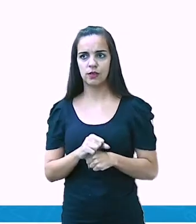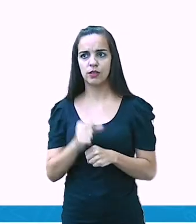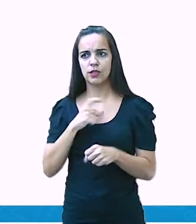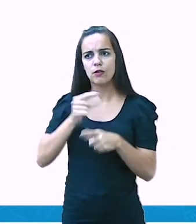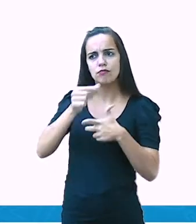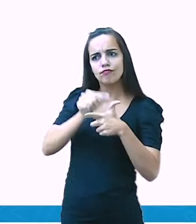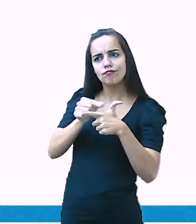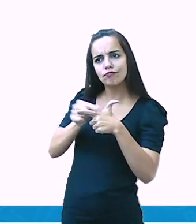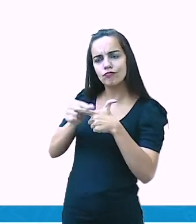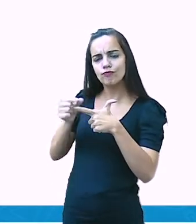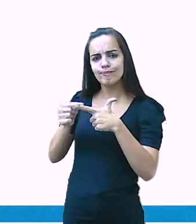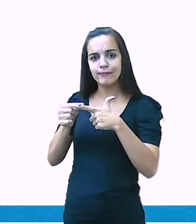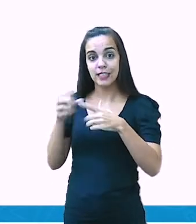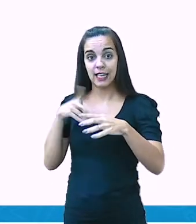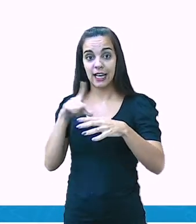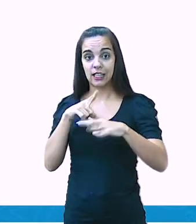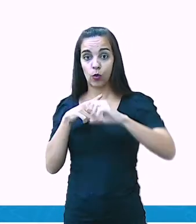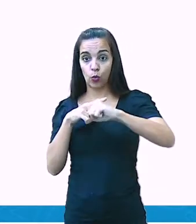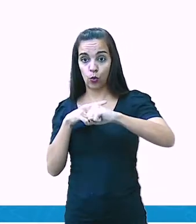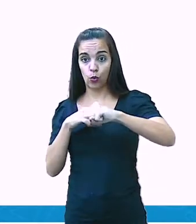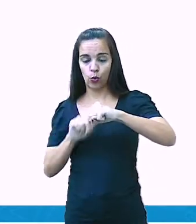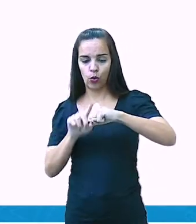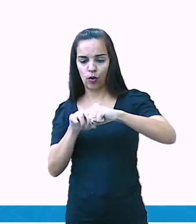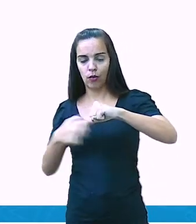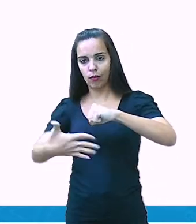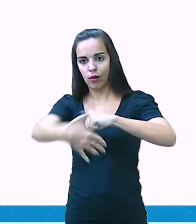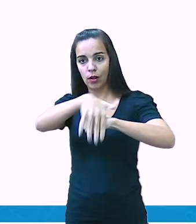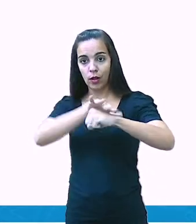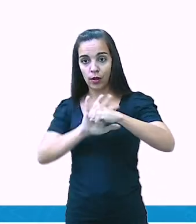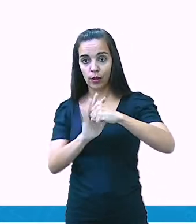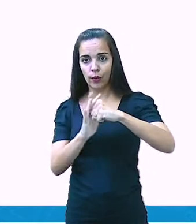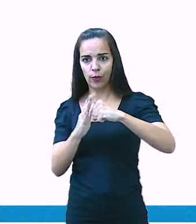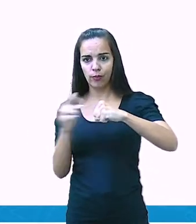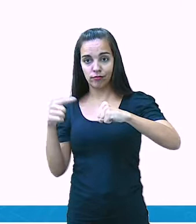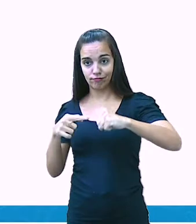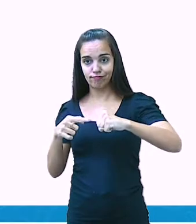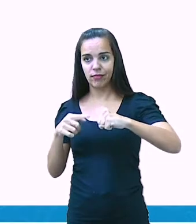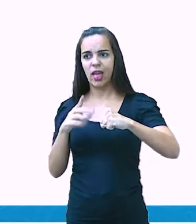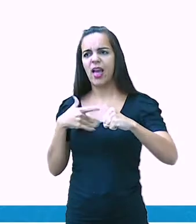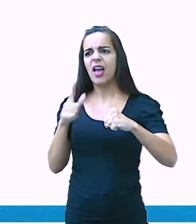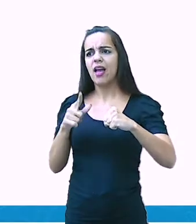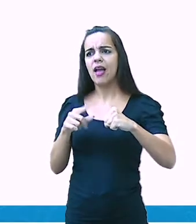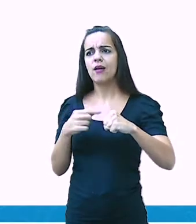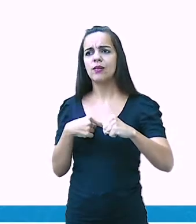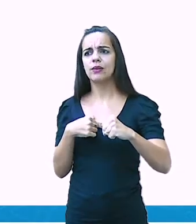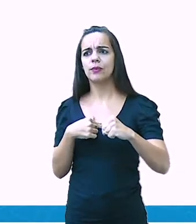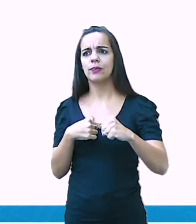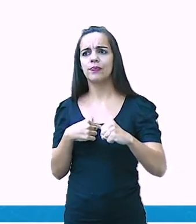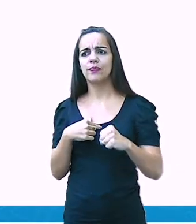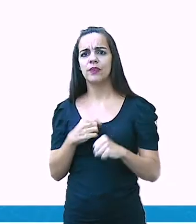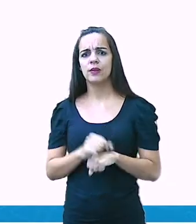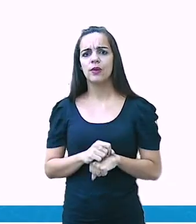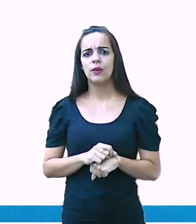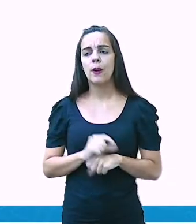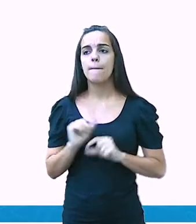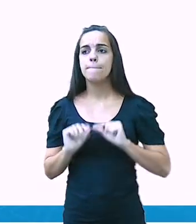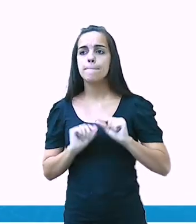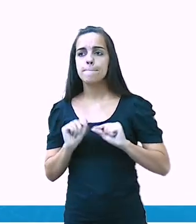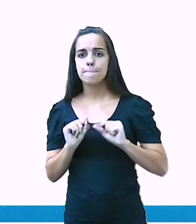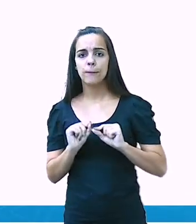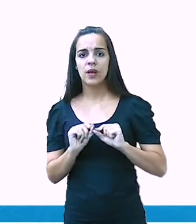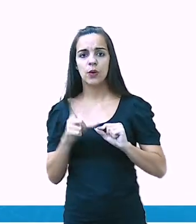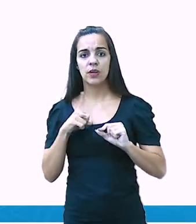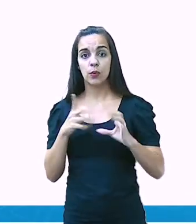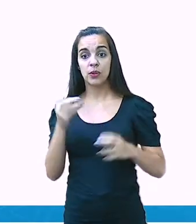região central denominada núcleo. Muito bem. No núcleo do